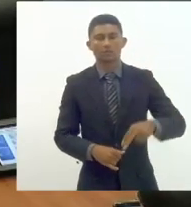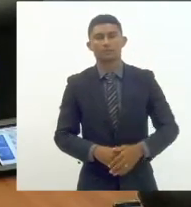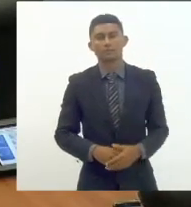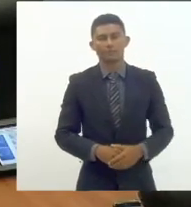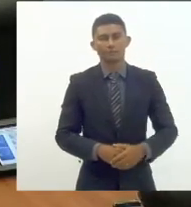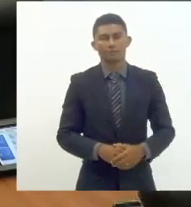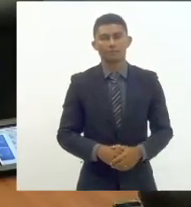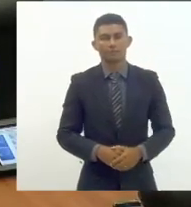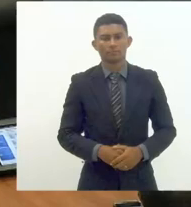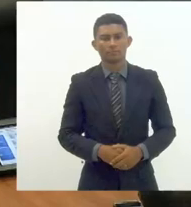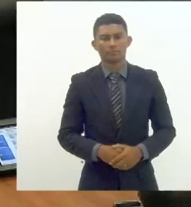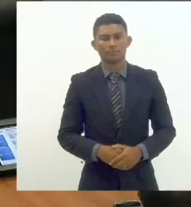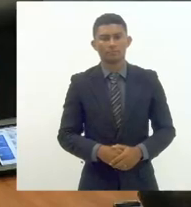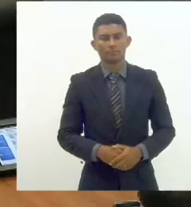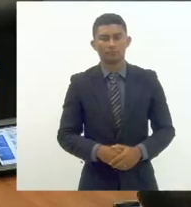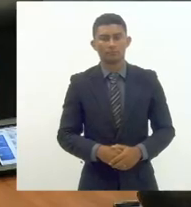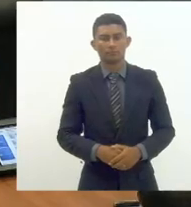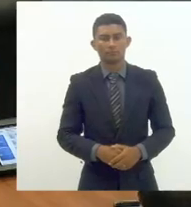Deputada Zeidan.